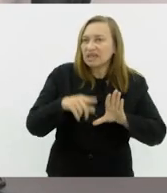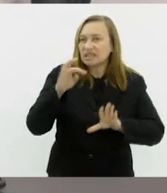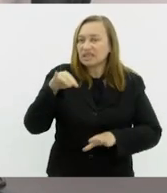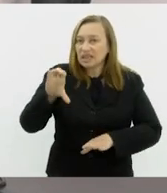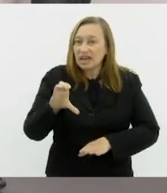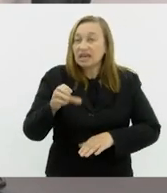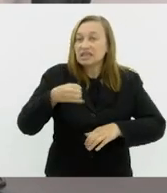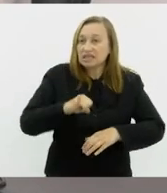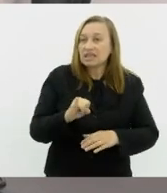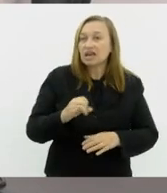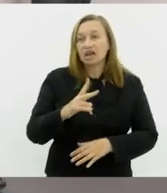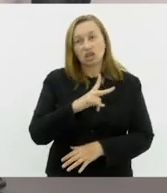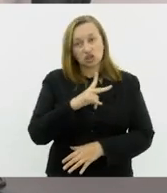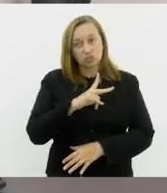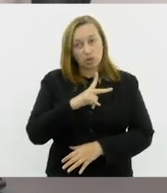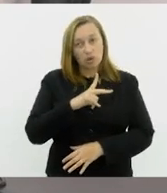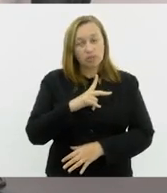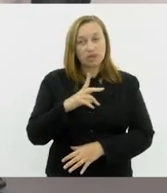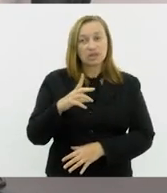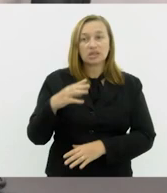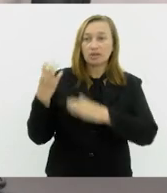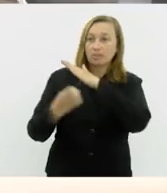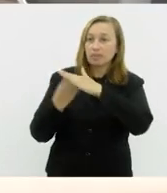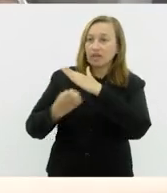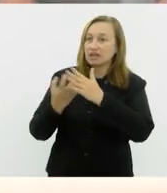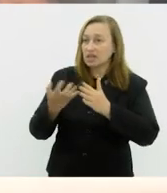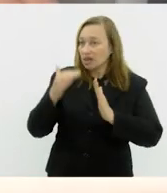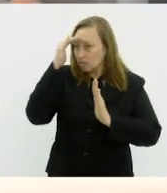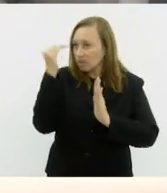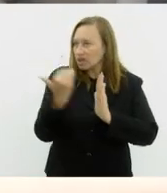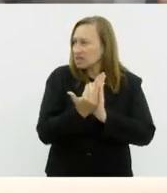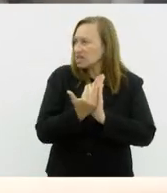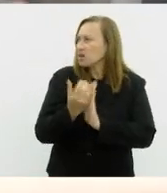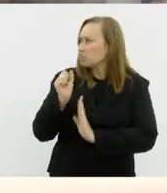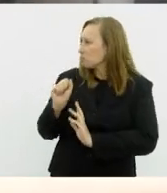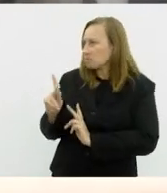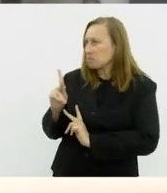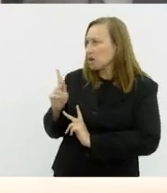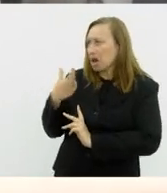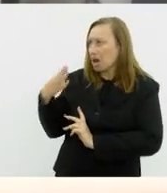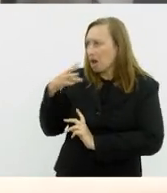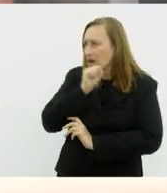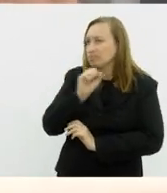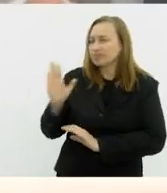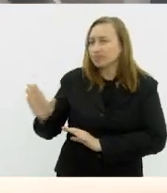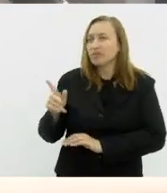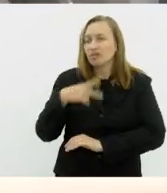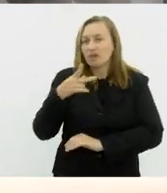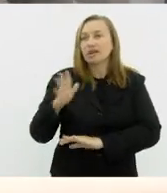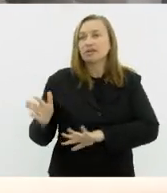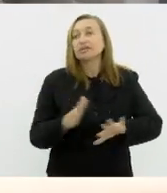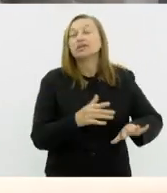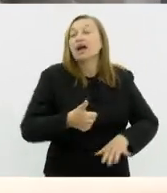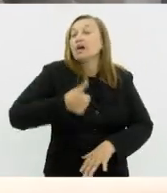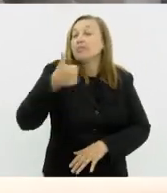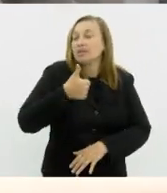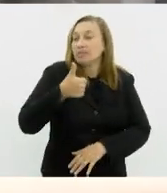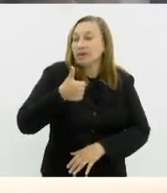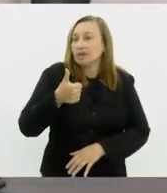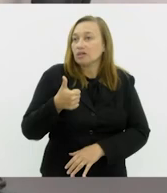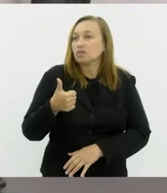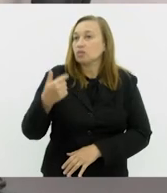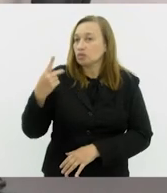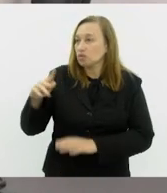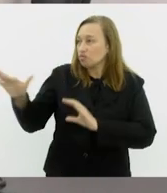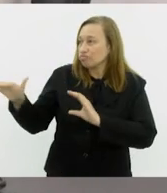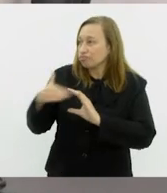empresas estão propondo isso é de cumprimento imediato. Então, isso é cumprimento imediato. Então, vou falar isso, deputado. Então, a primeira coisa, o senhor mandar